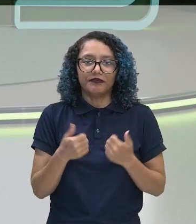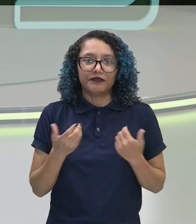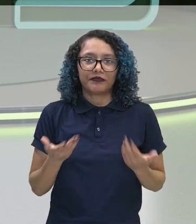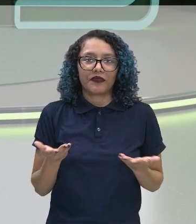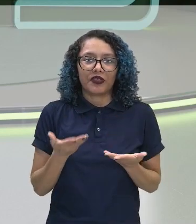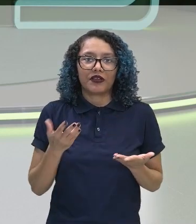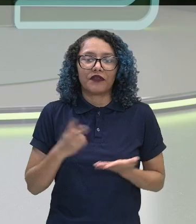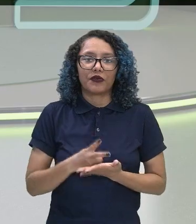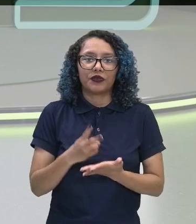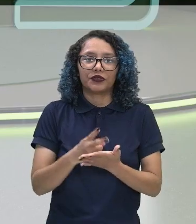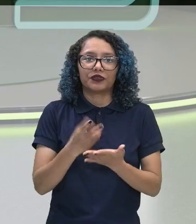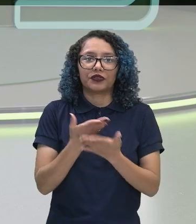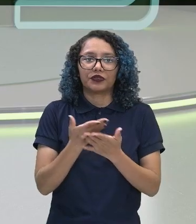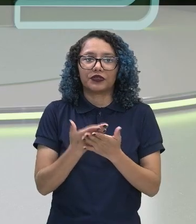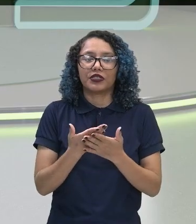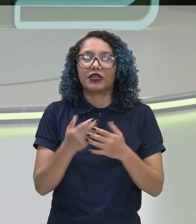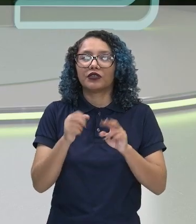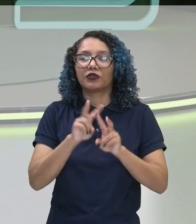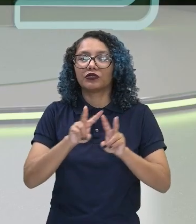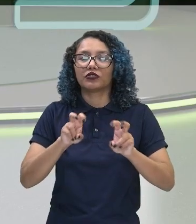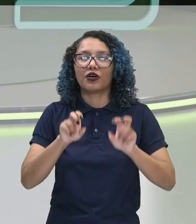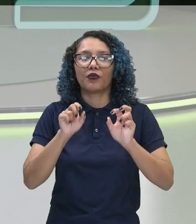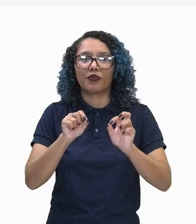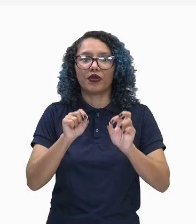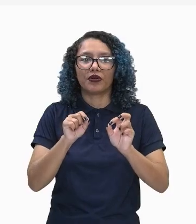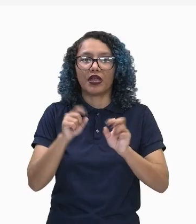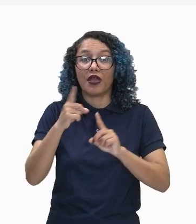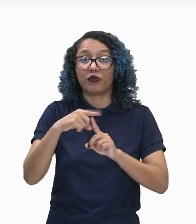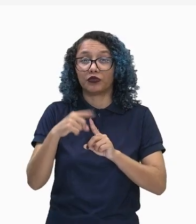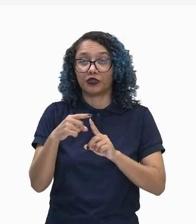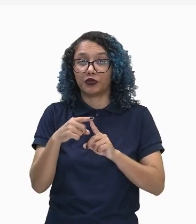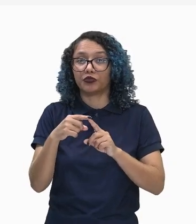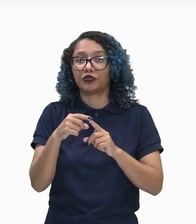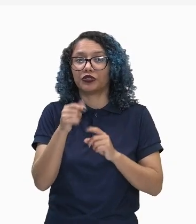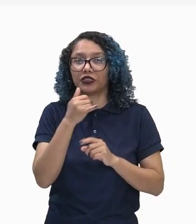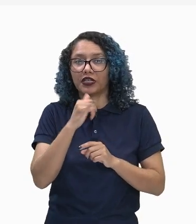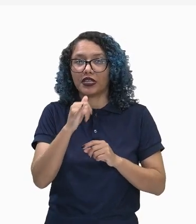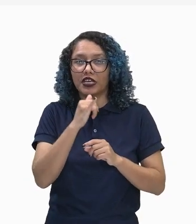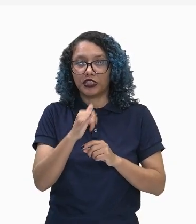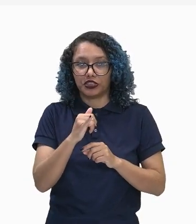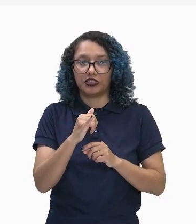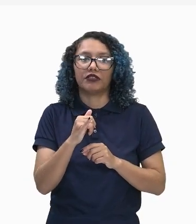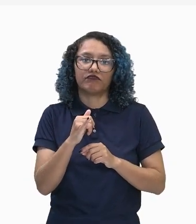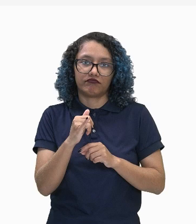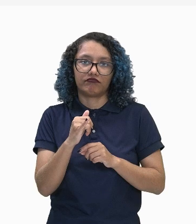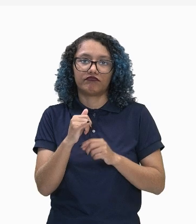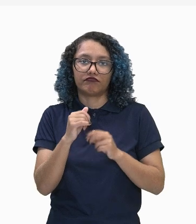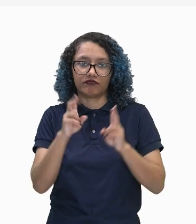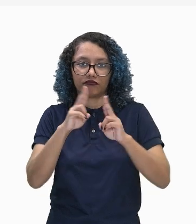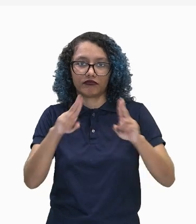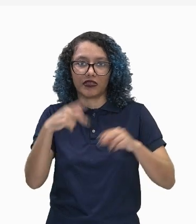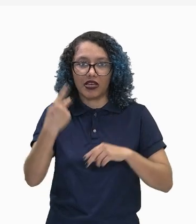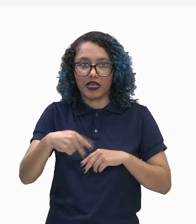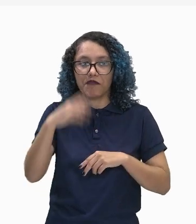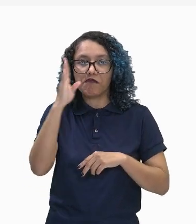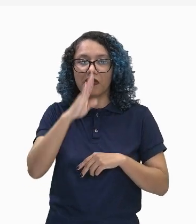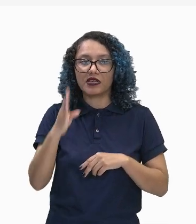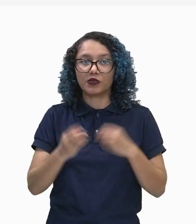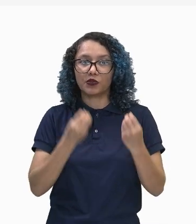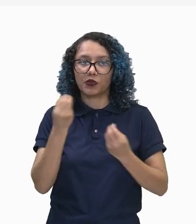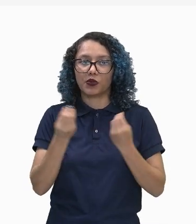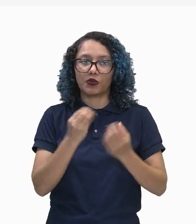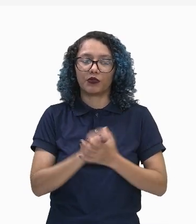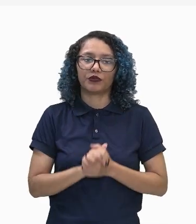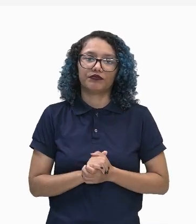pouquinho sobre a matriz energética do Brasil. Bom, a gente tem aí a eletricidade sendo produzida